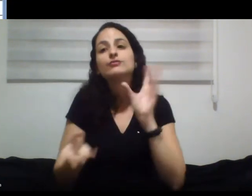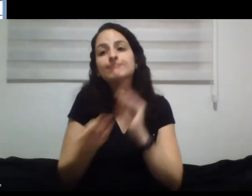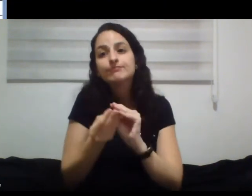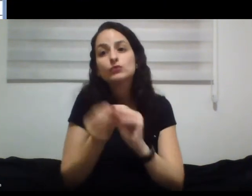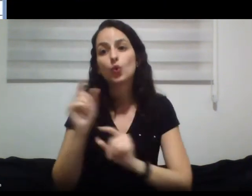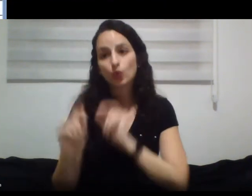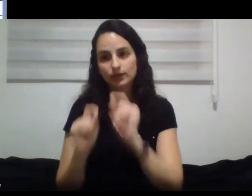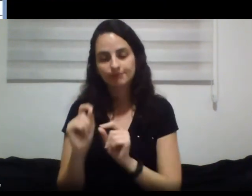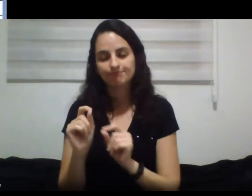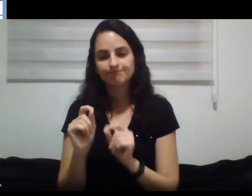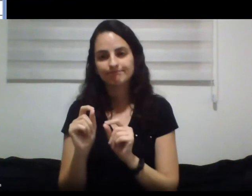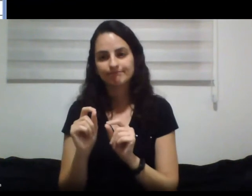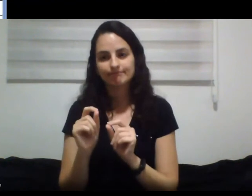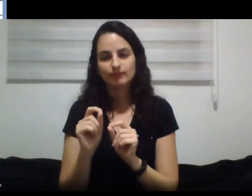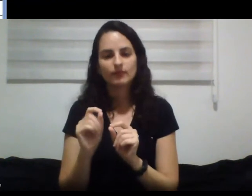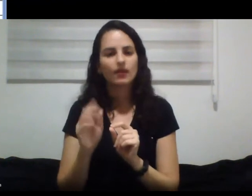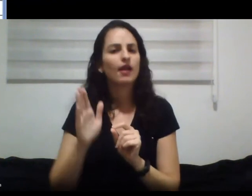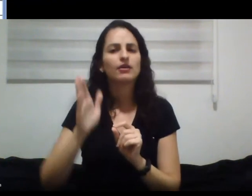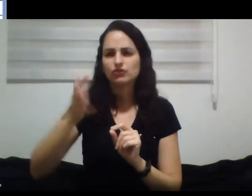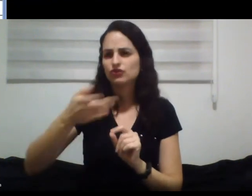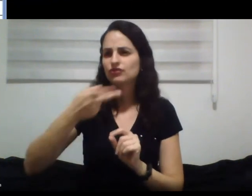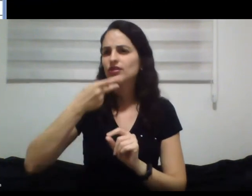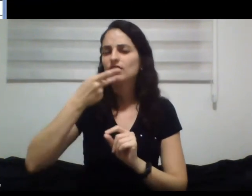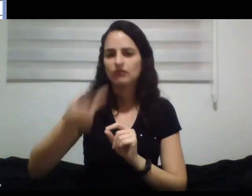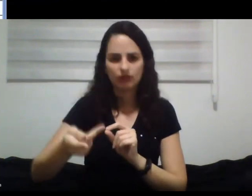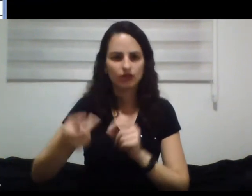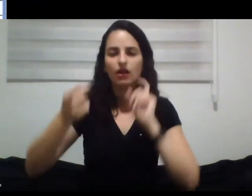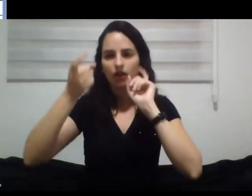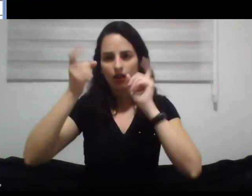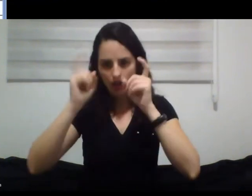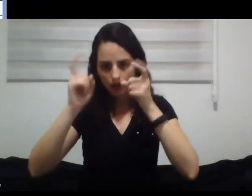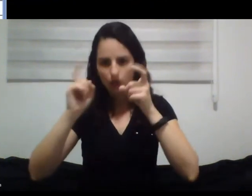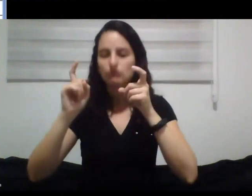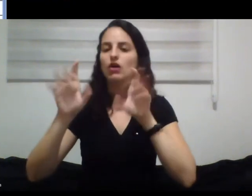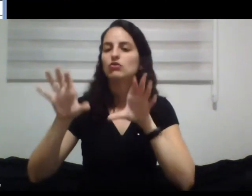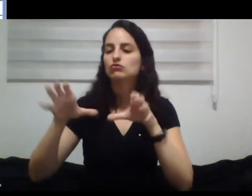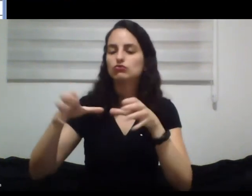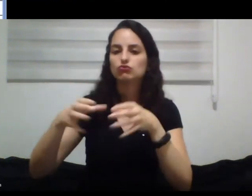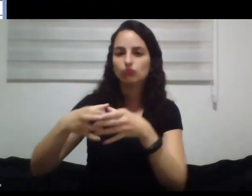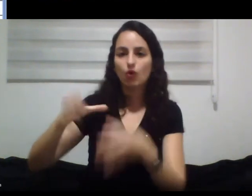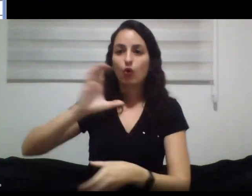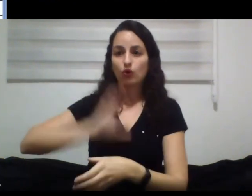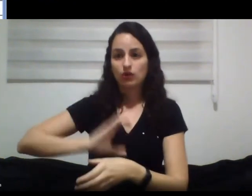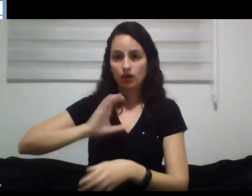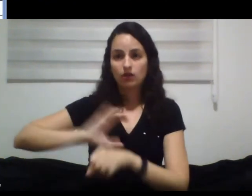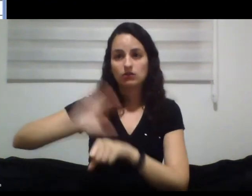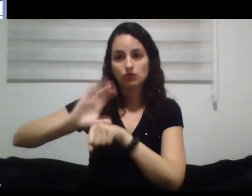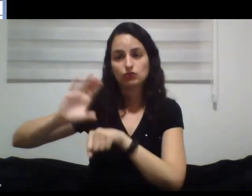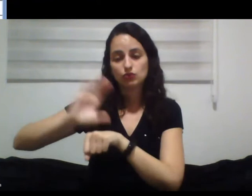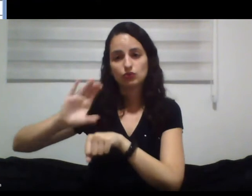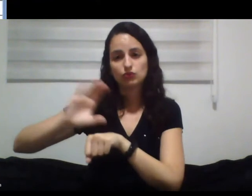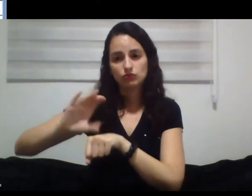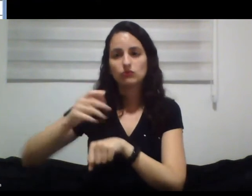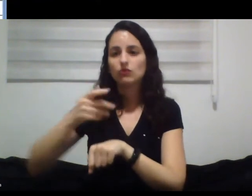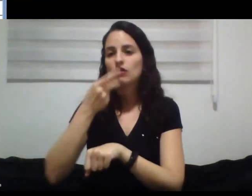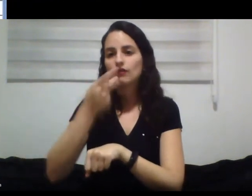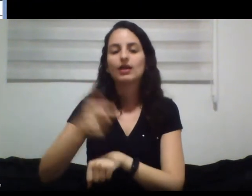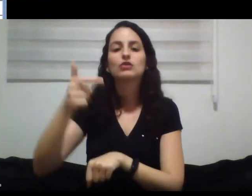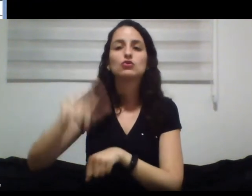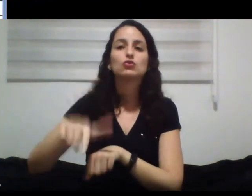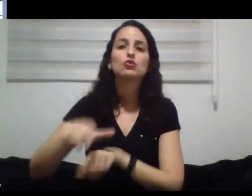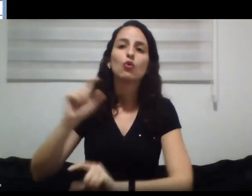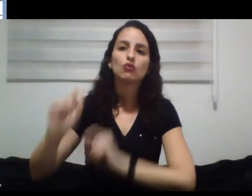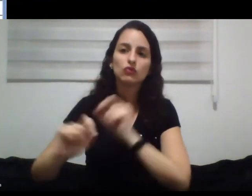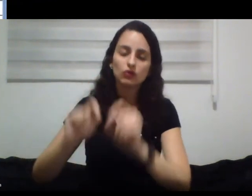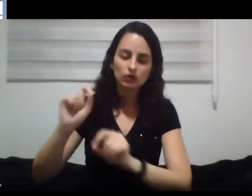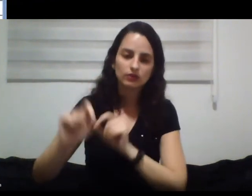pedagógicos não condiz à realidade para o nosso estudante, que é exatamente isso que você diz, professor Roberto. Os nossos livros estão presos dentro da